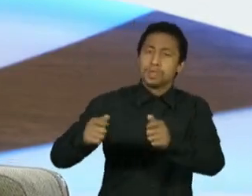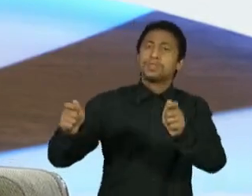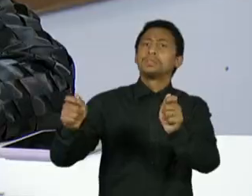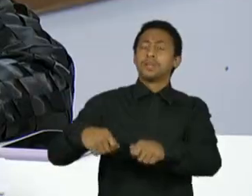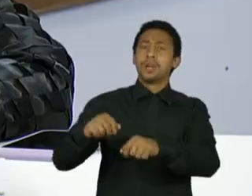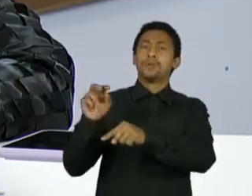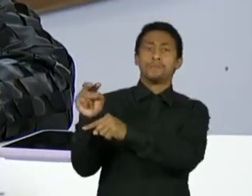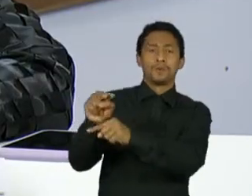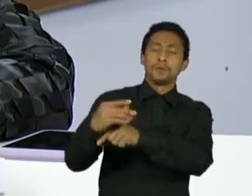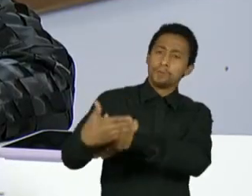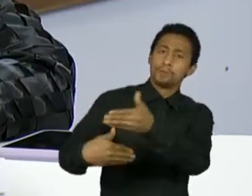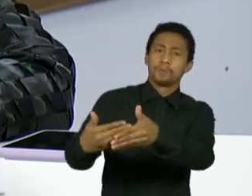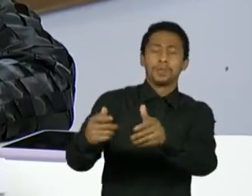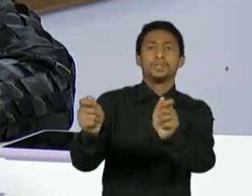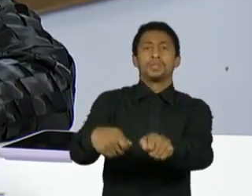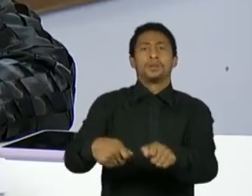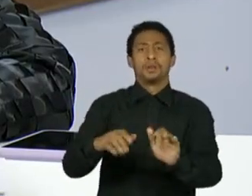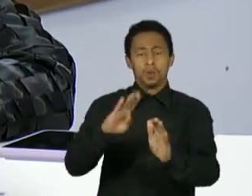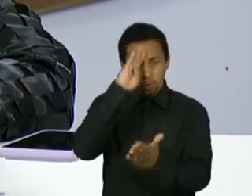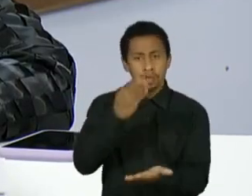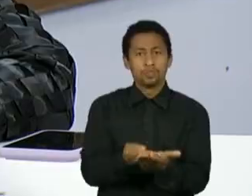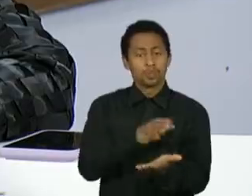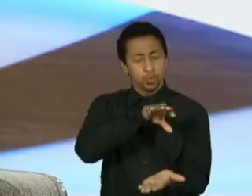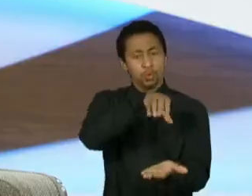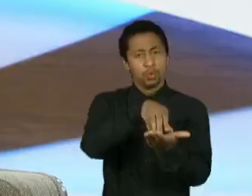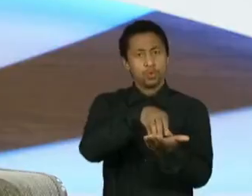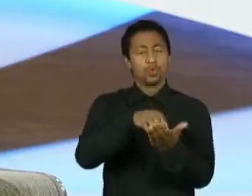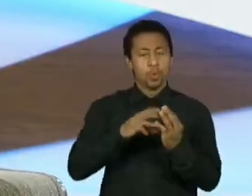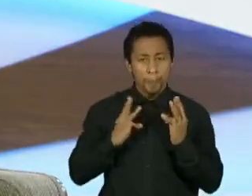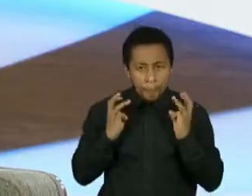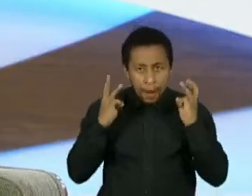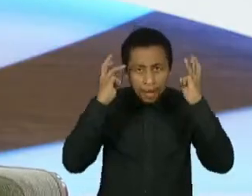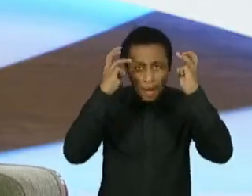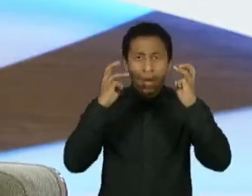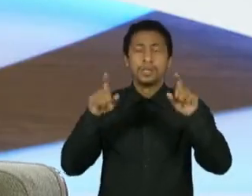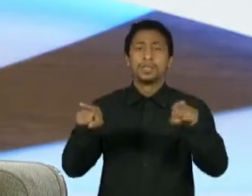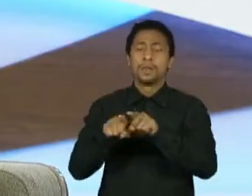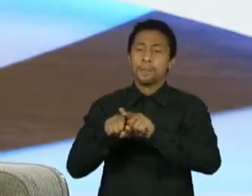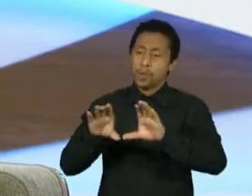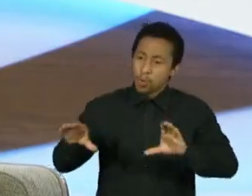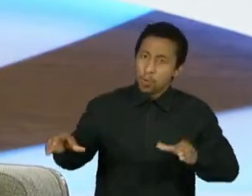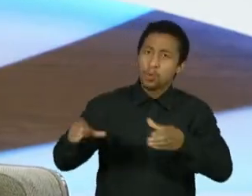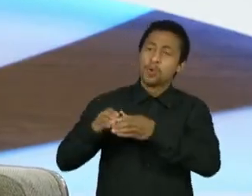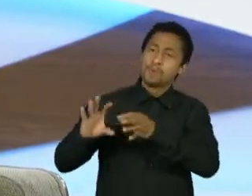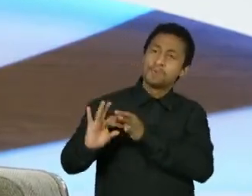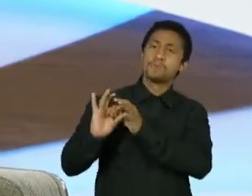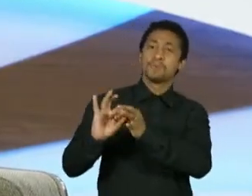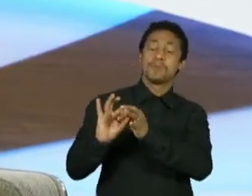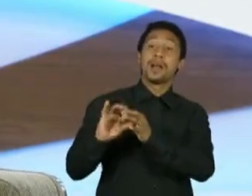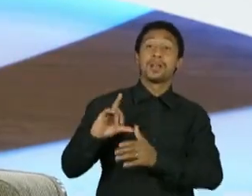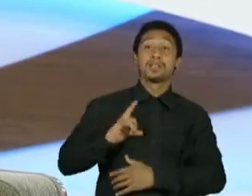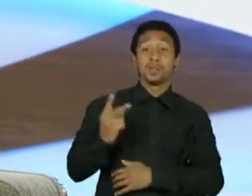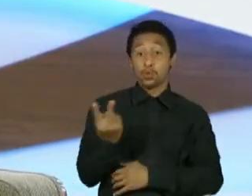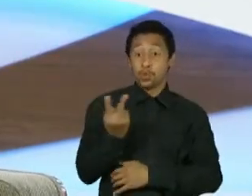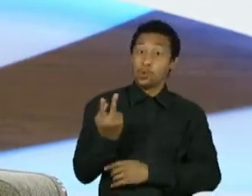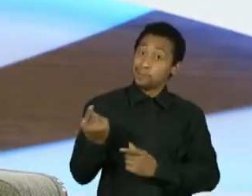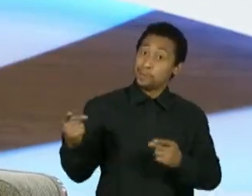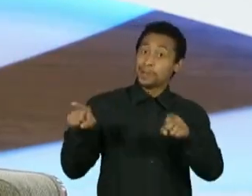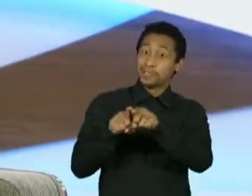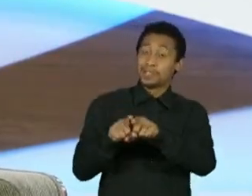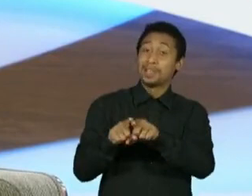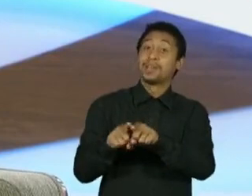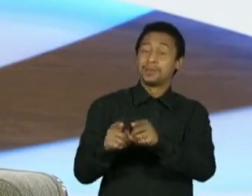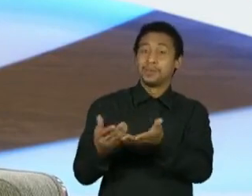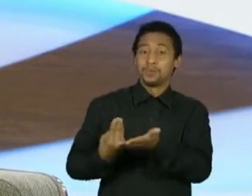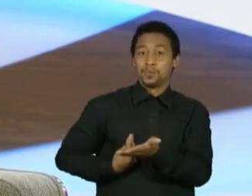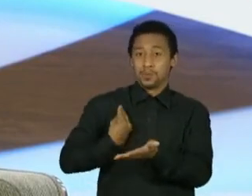através do Instituto, não só no Instituto, mas com toda essa rede de apoio, como aqui temos aqui dois parceiros de militância aqui comigo, o